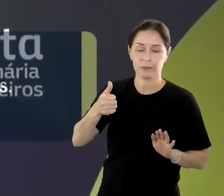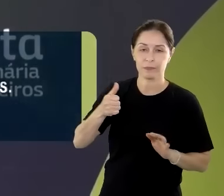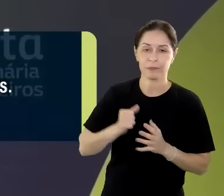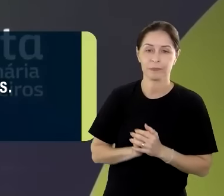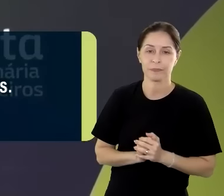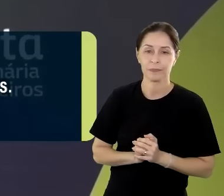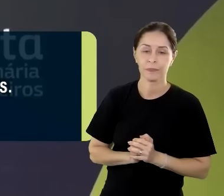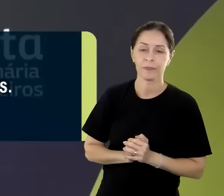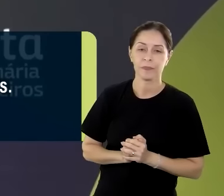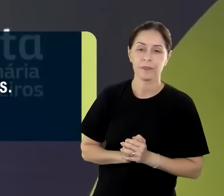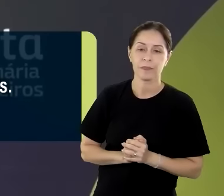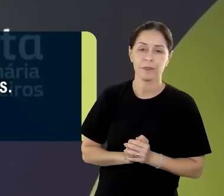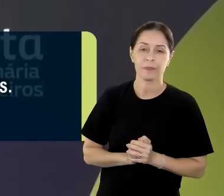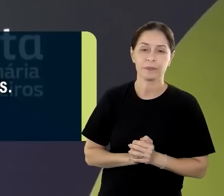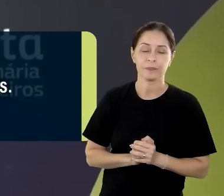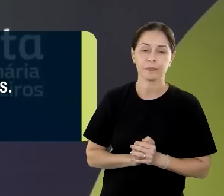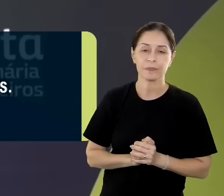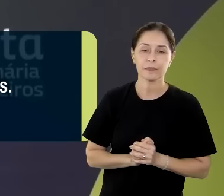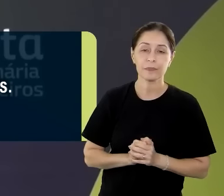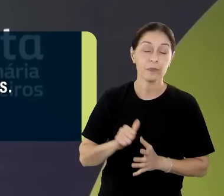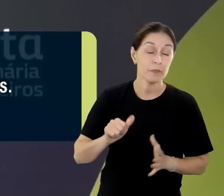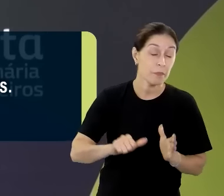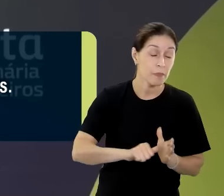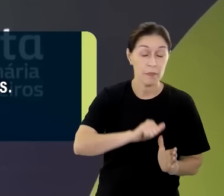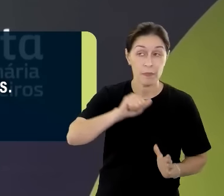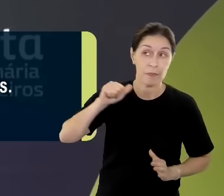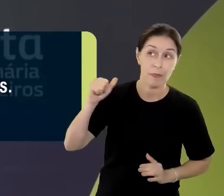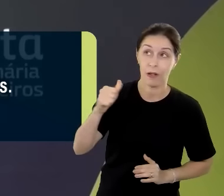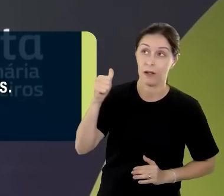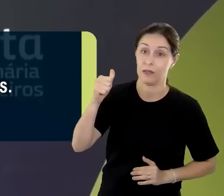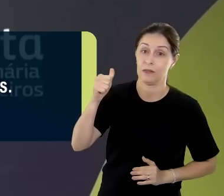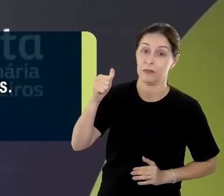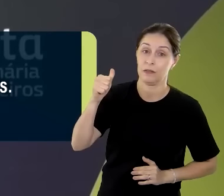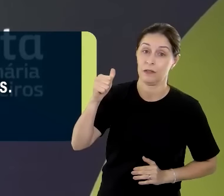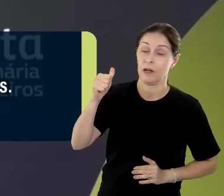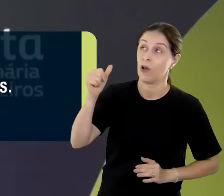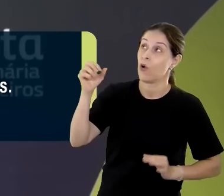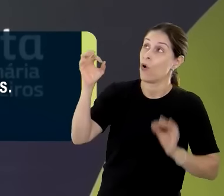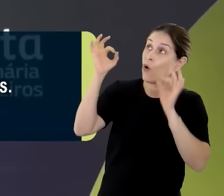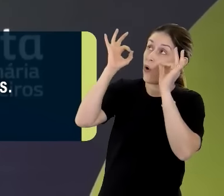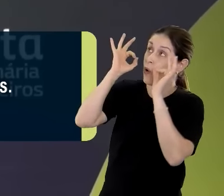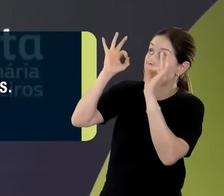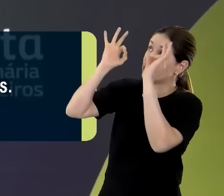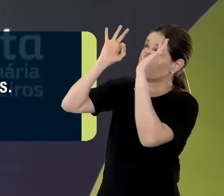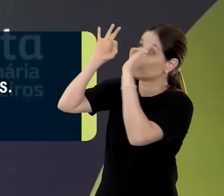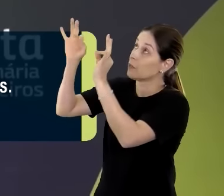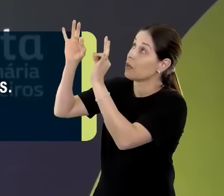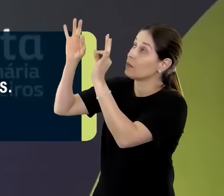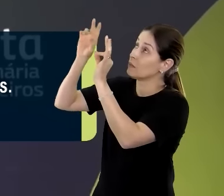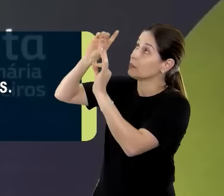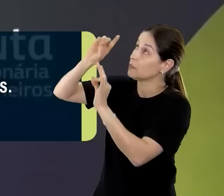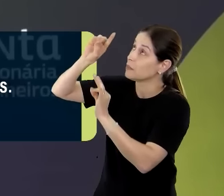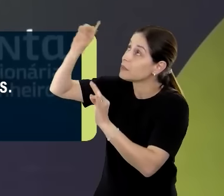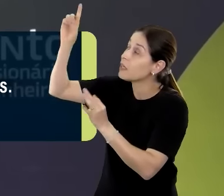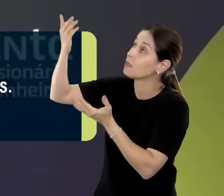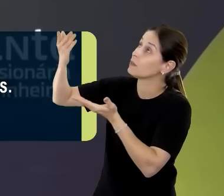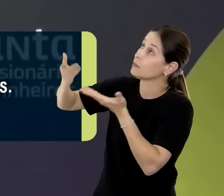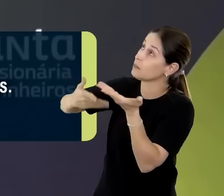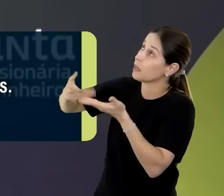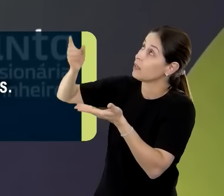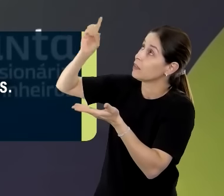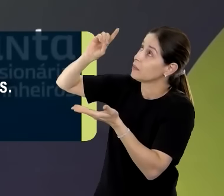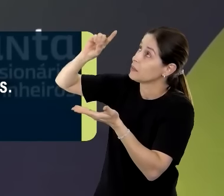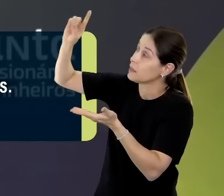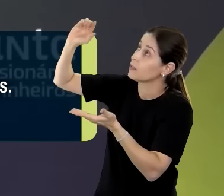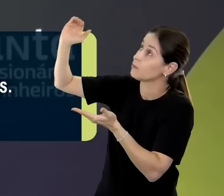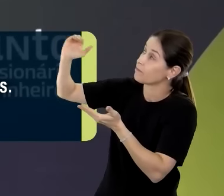Buscai, antes de tudo, o seu reino, e estas coisas o serão acrescentadas. Tem prioridades na